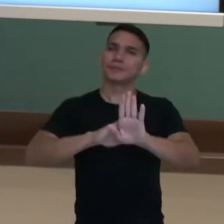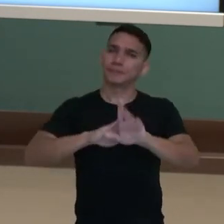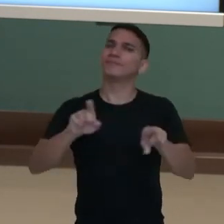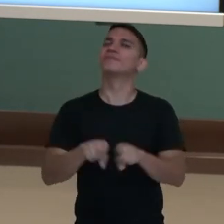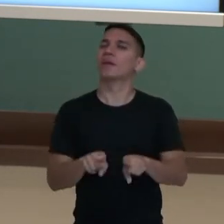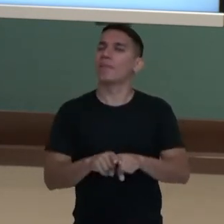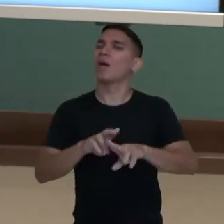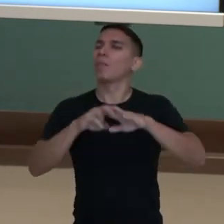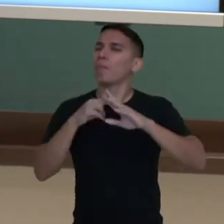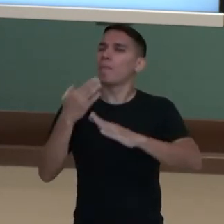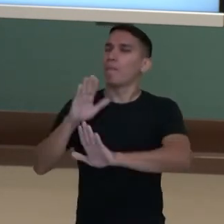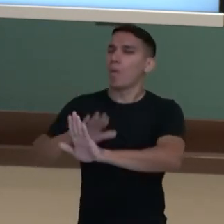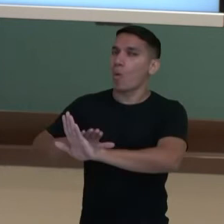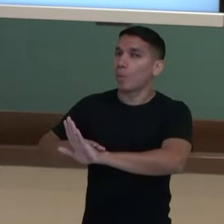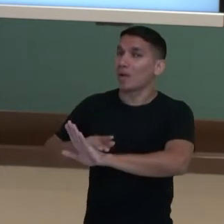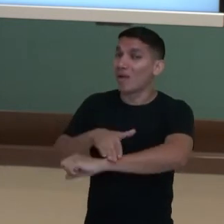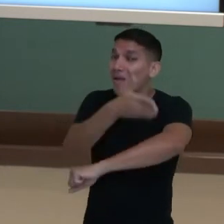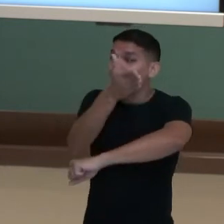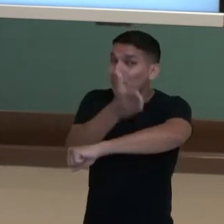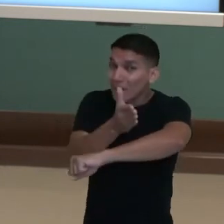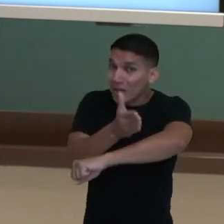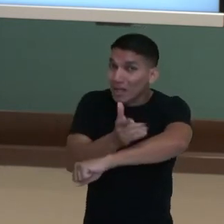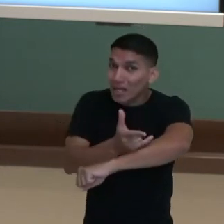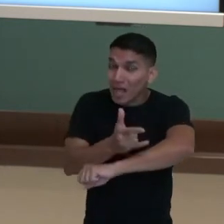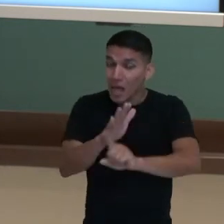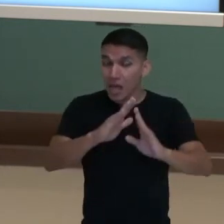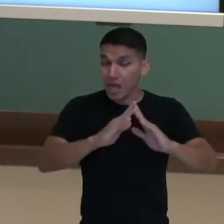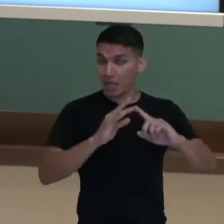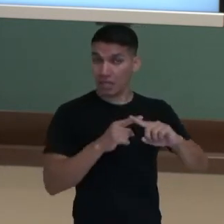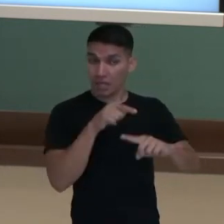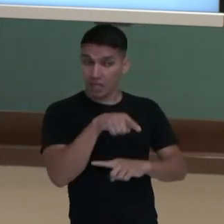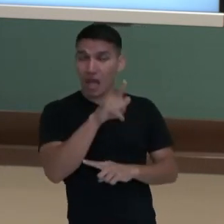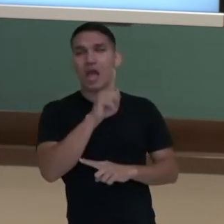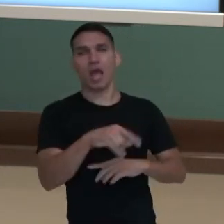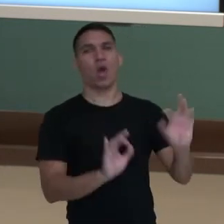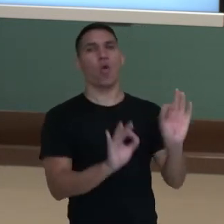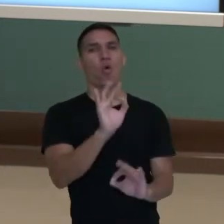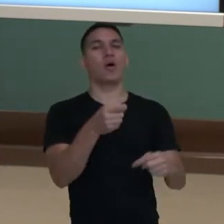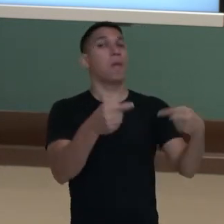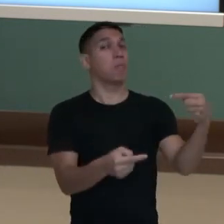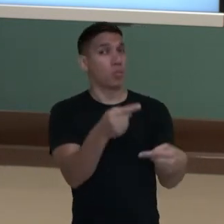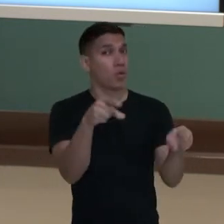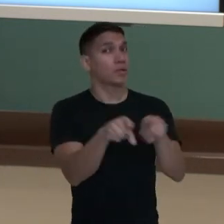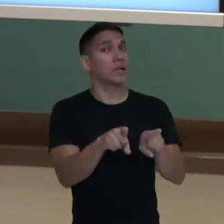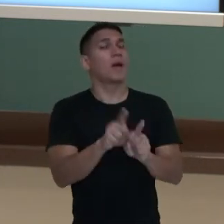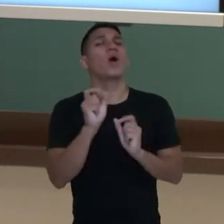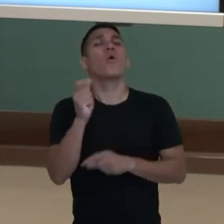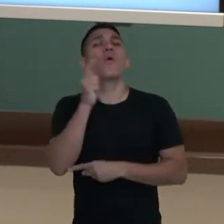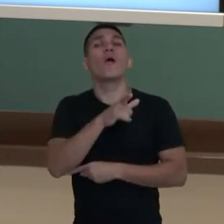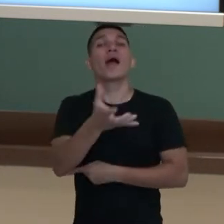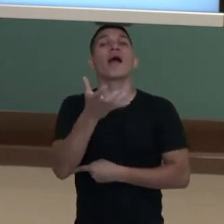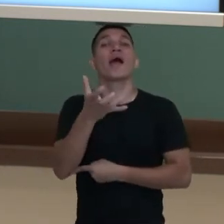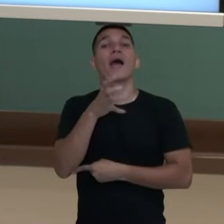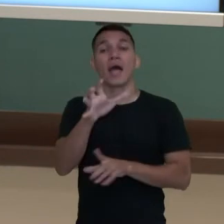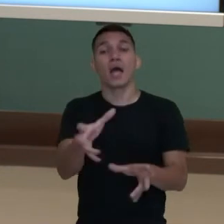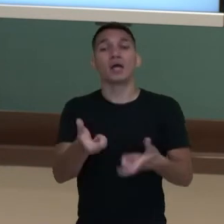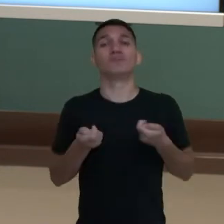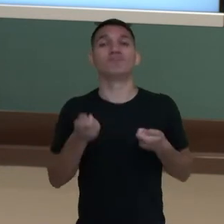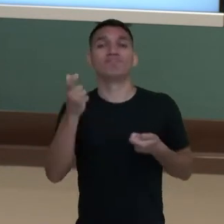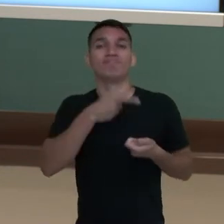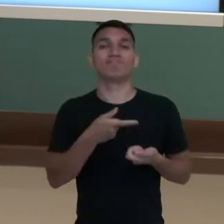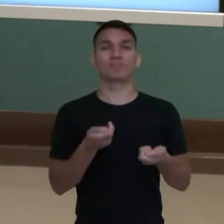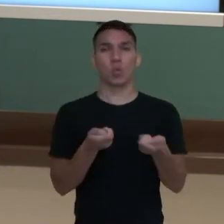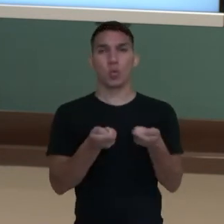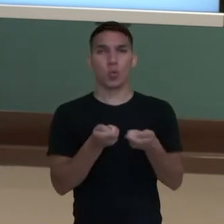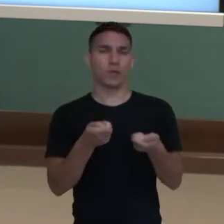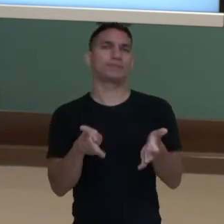medieval, a igreja era organizada também politicamente, né? Quem queria pegar e comandar? Talvez você